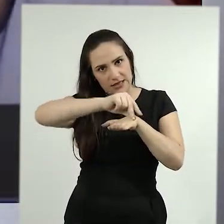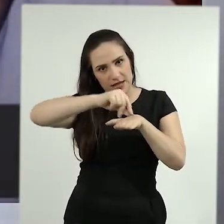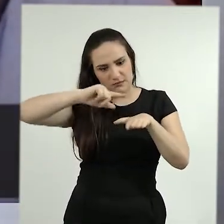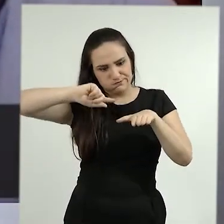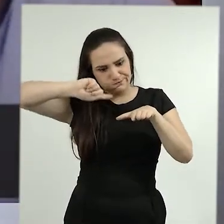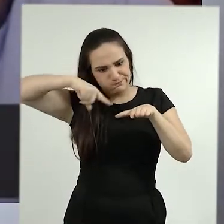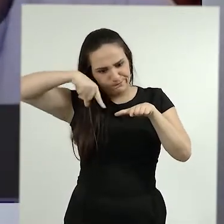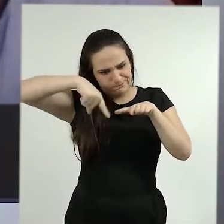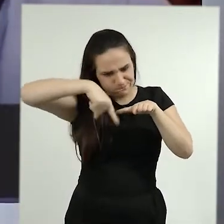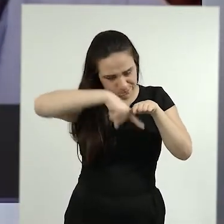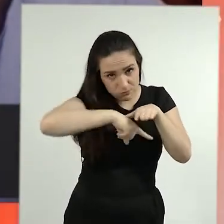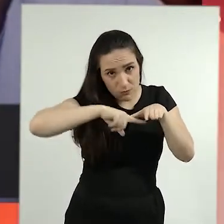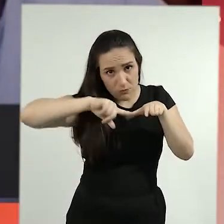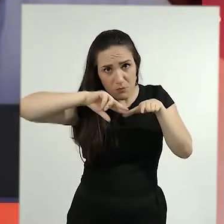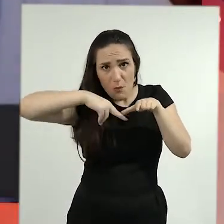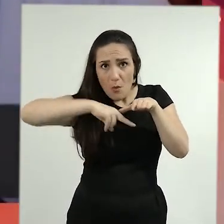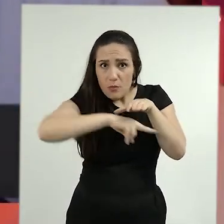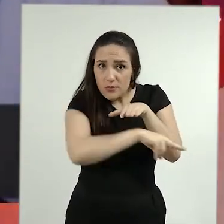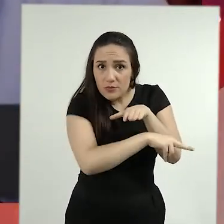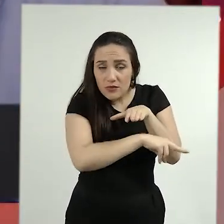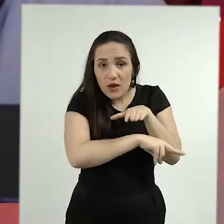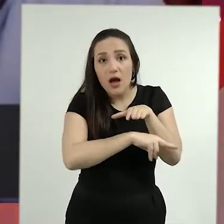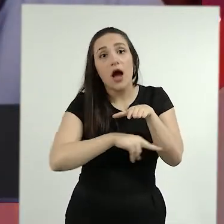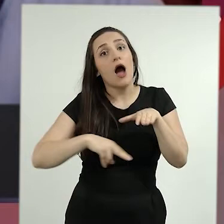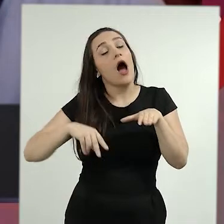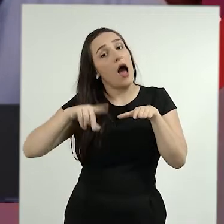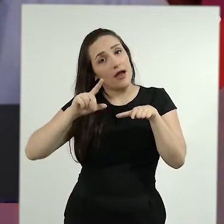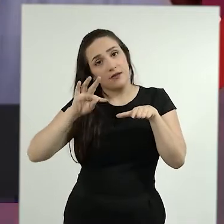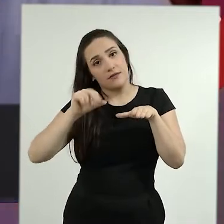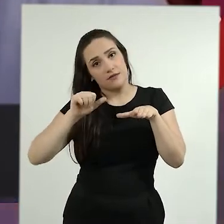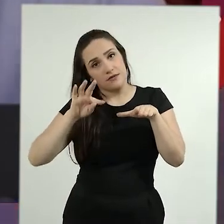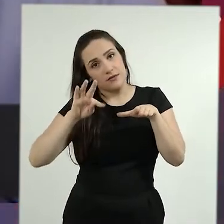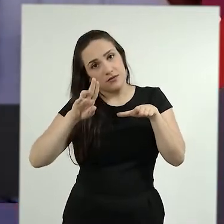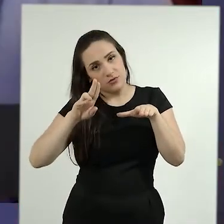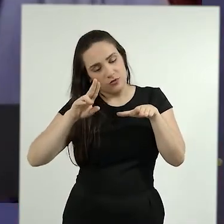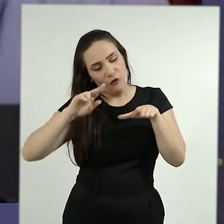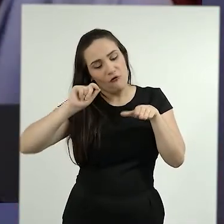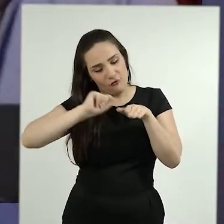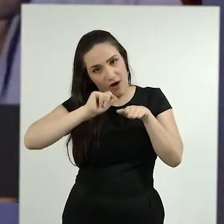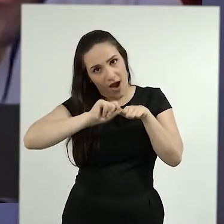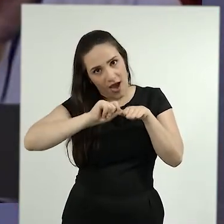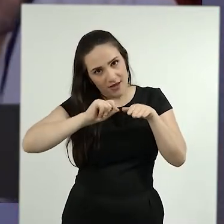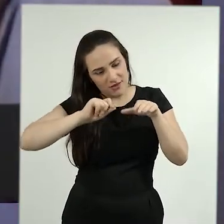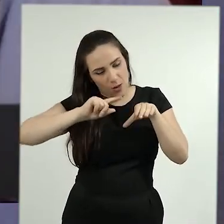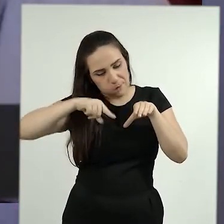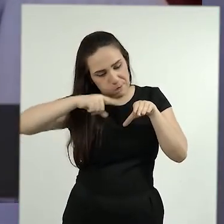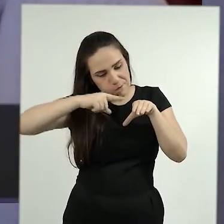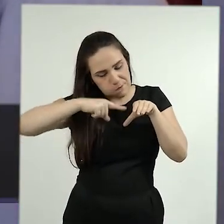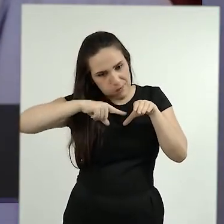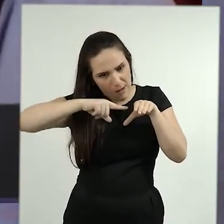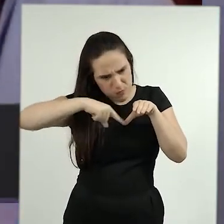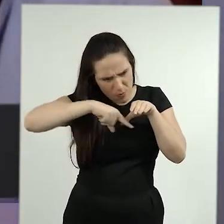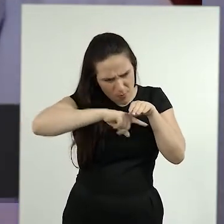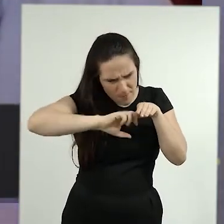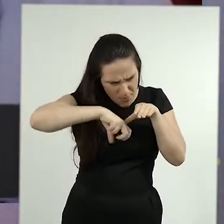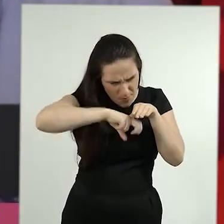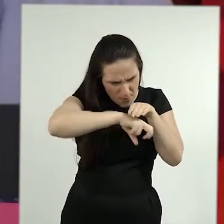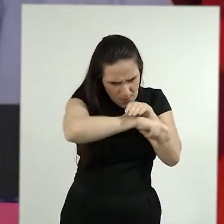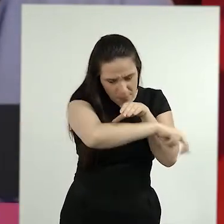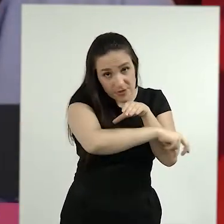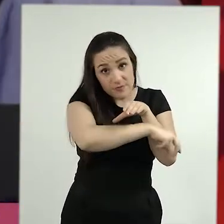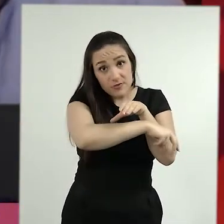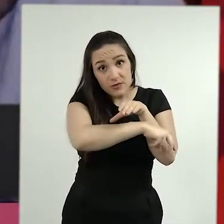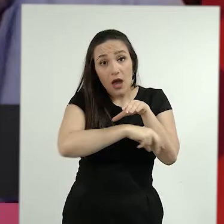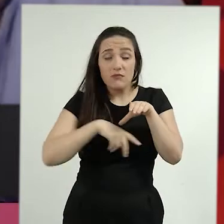que mais de 80 outras espécies utilizam essas tocas. Então, o Arnaud, que é o nosso coordenador biólogo,